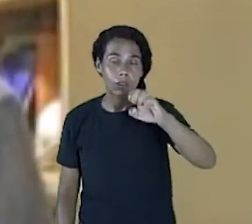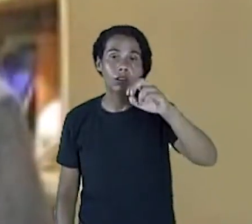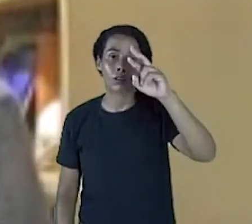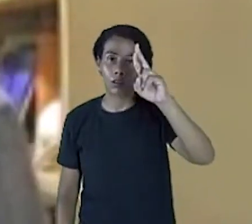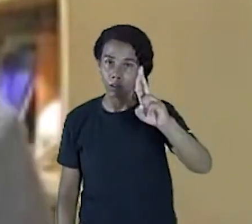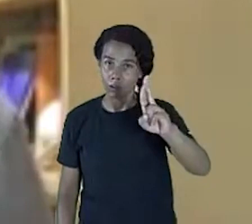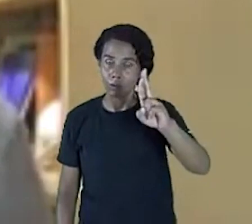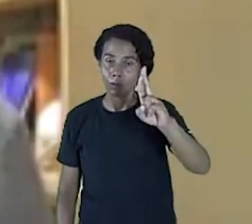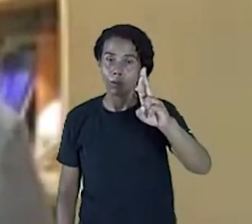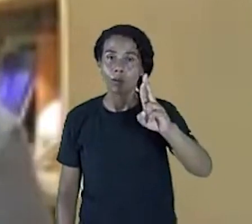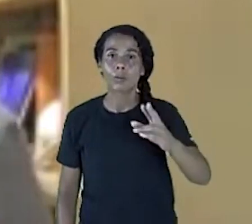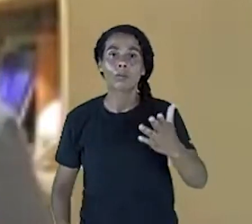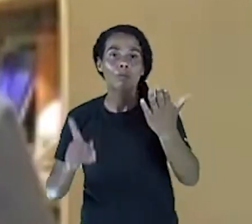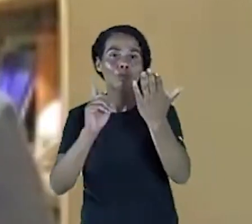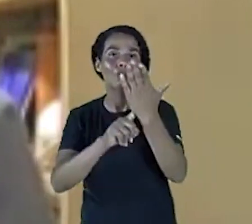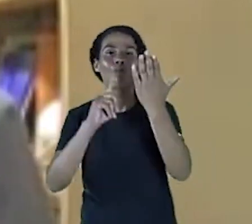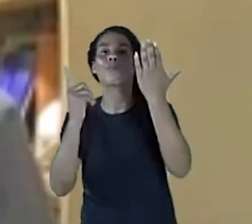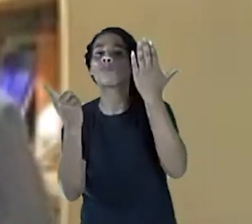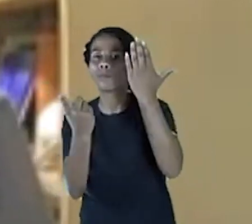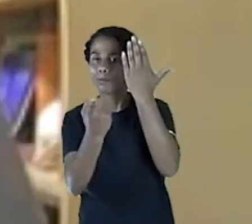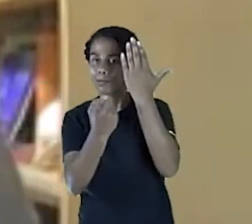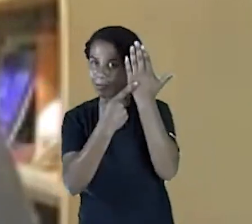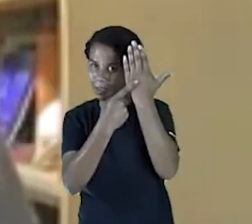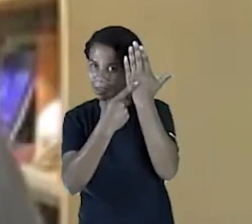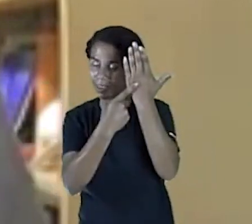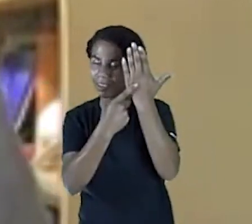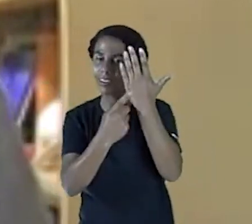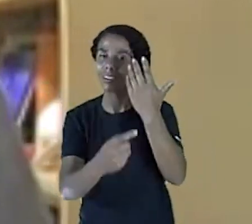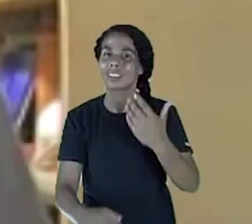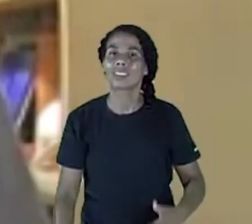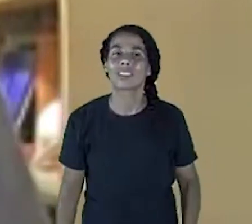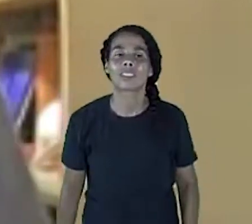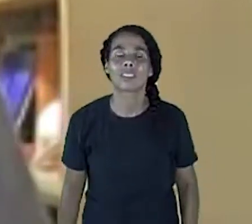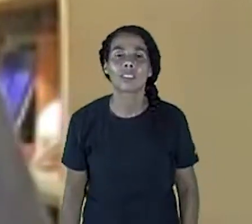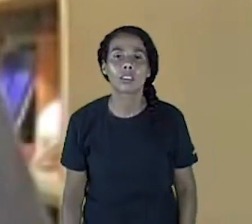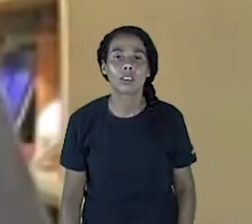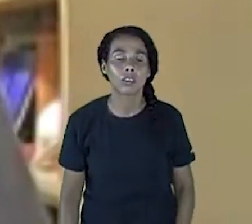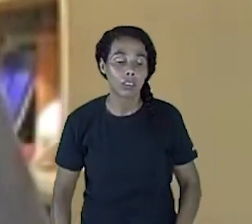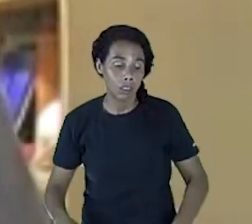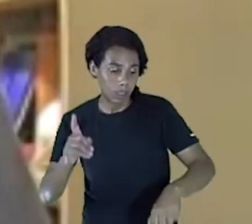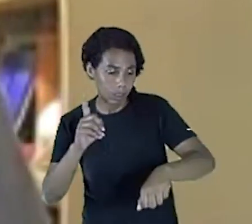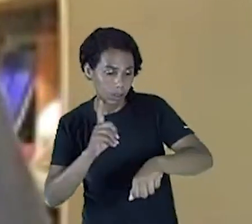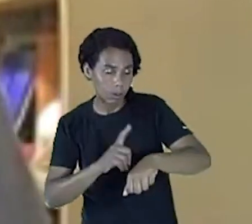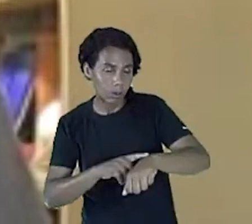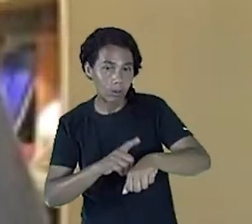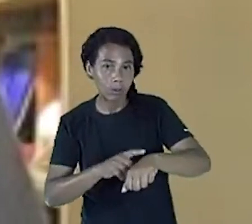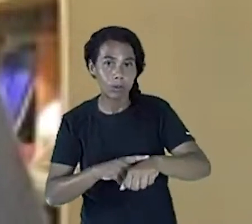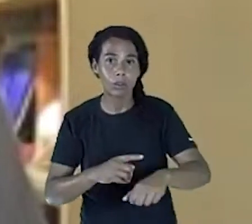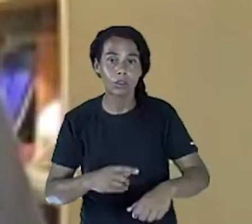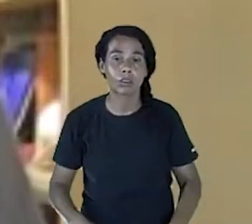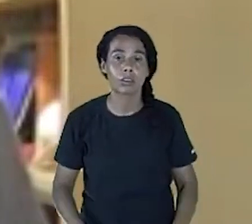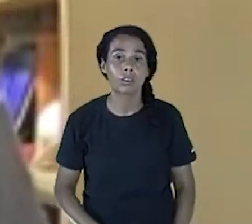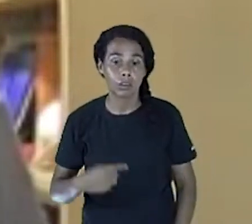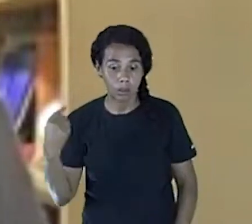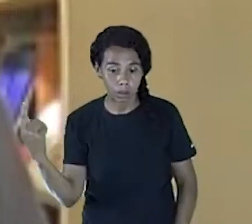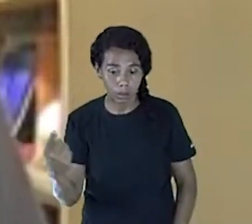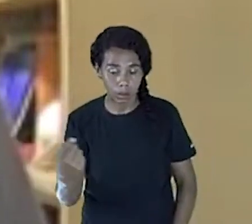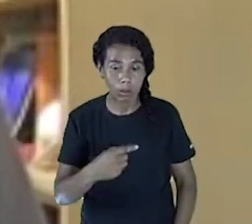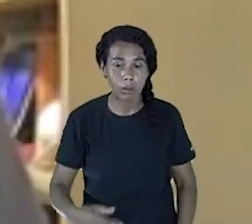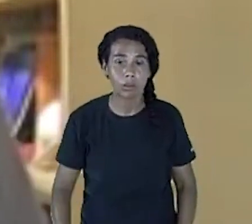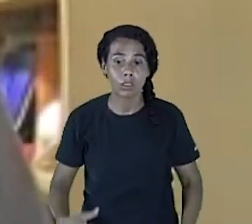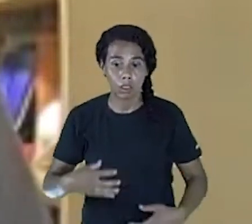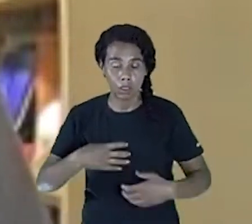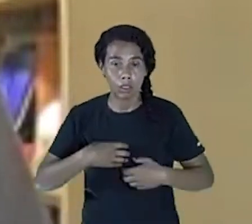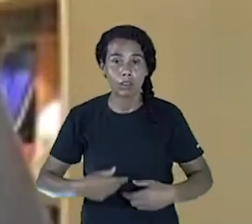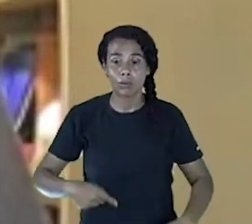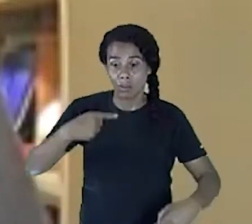e é o que nos faz. Estamos num momento muito desafiante e que não podemos esquecer dessa ecologia